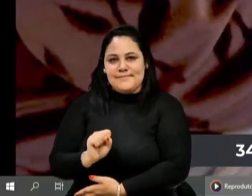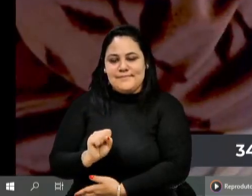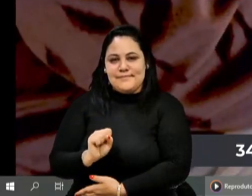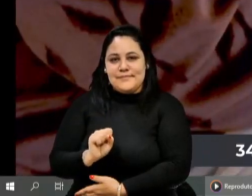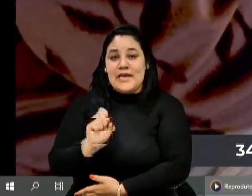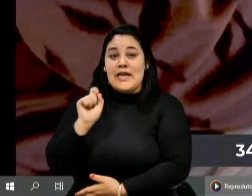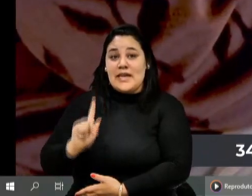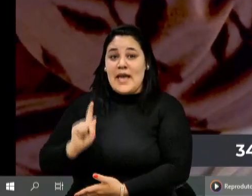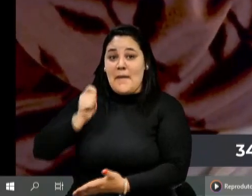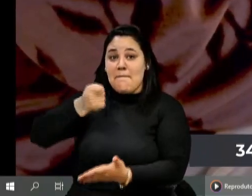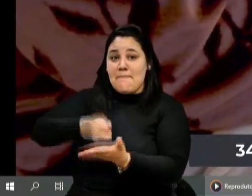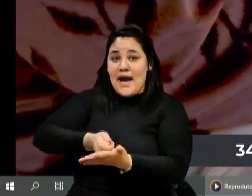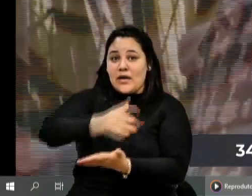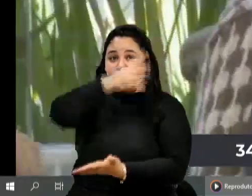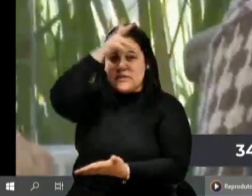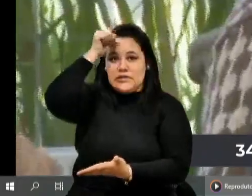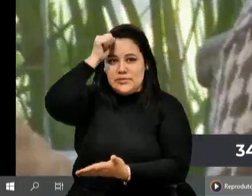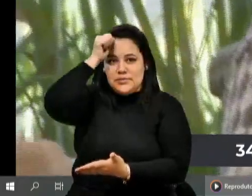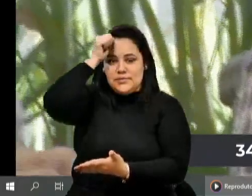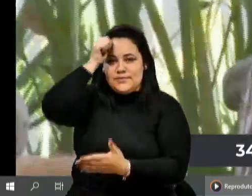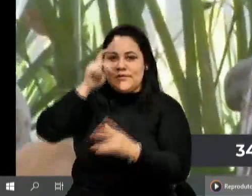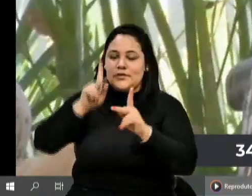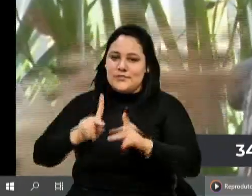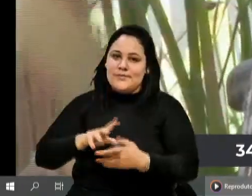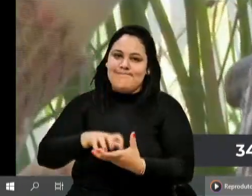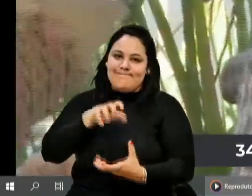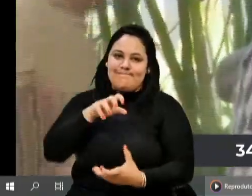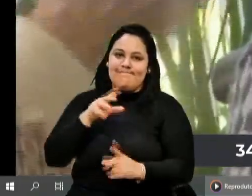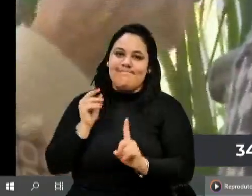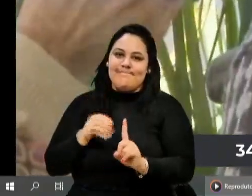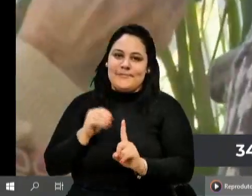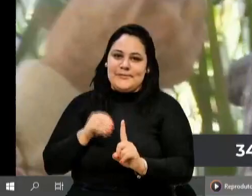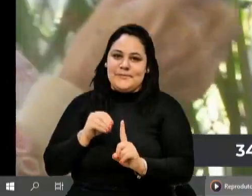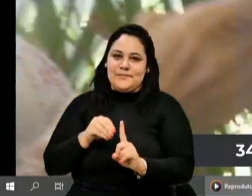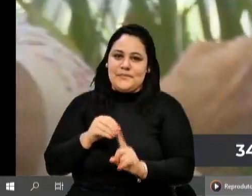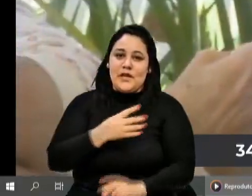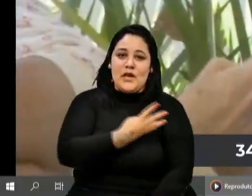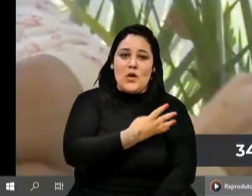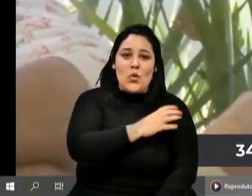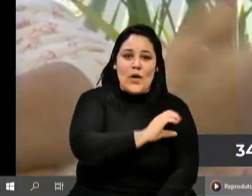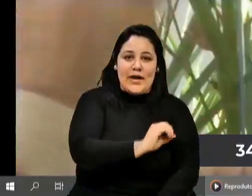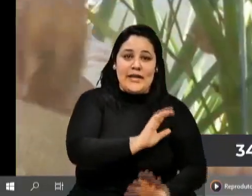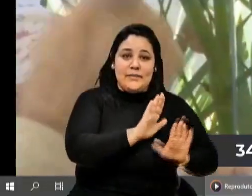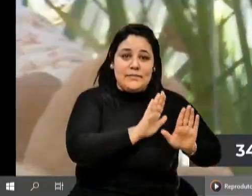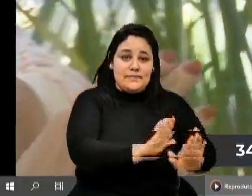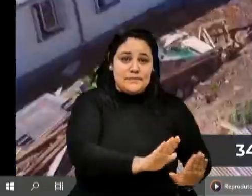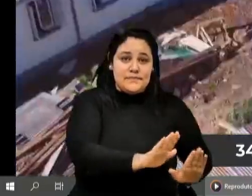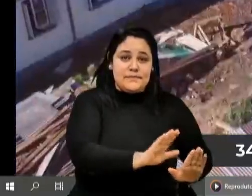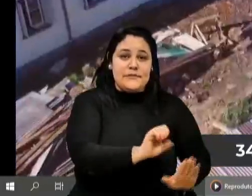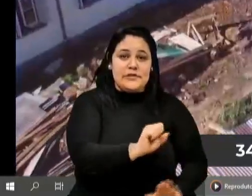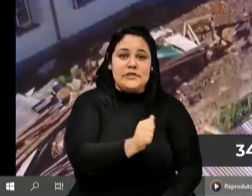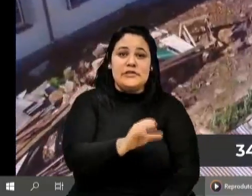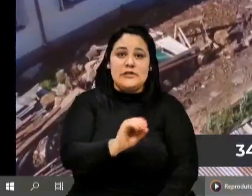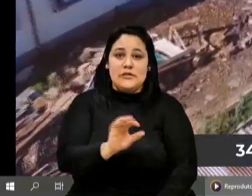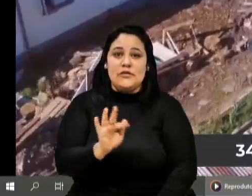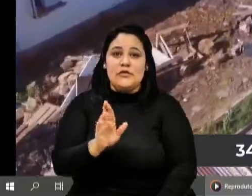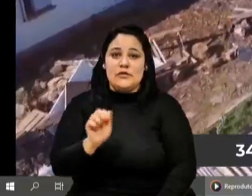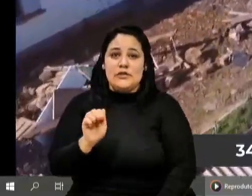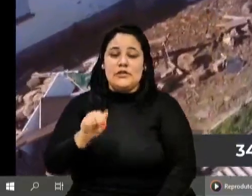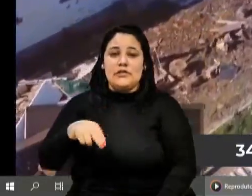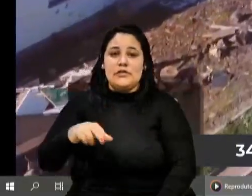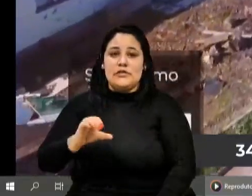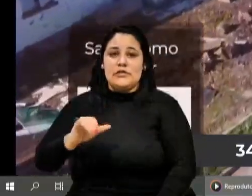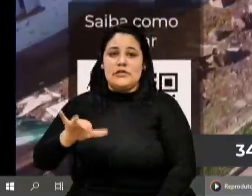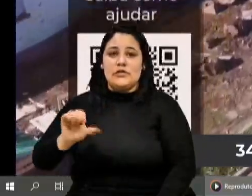idosas em vulnerabilidade social. 40 delas estão no Lar da Velhice São Francisco de Assis. Nesses 63 anos